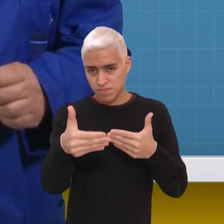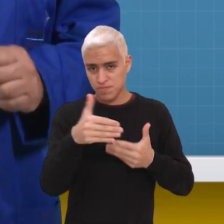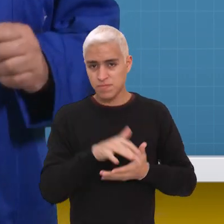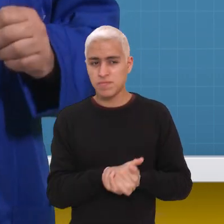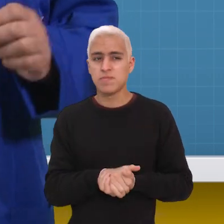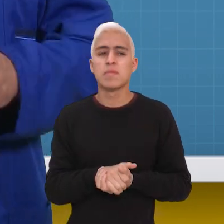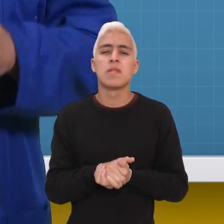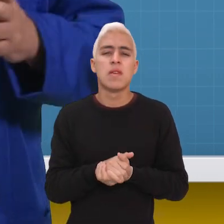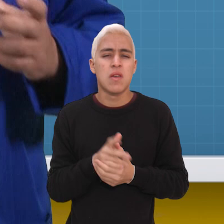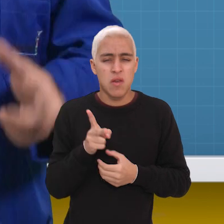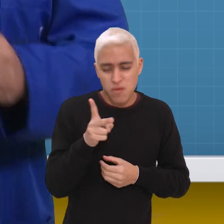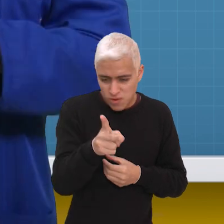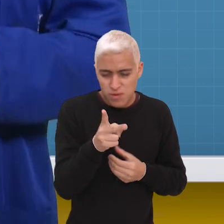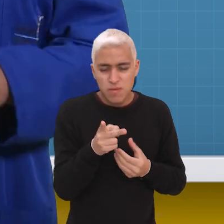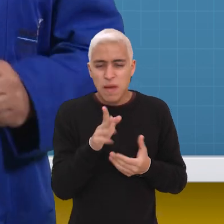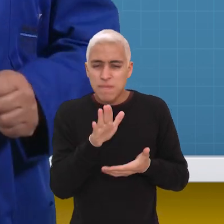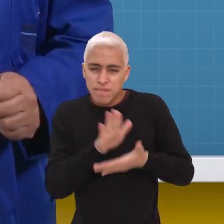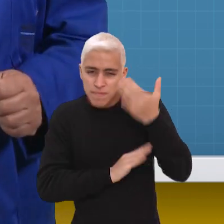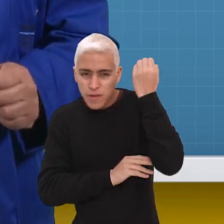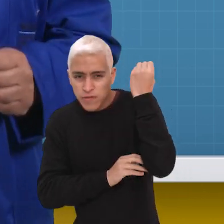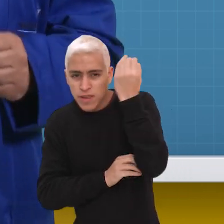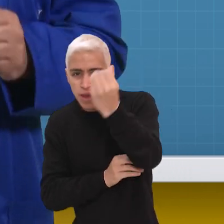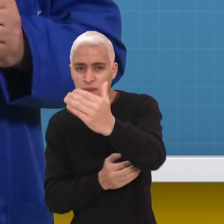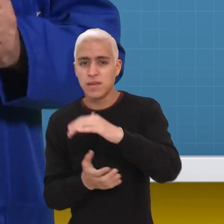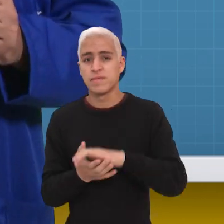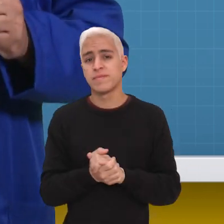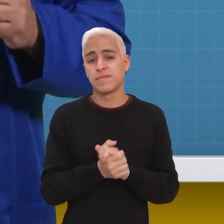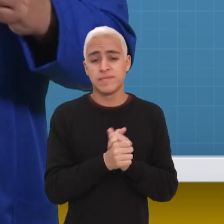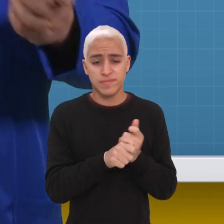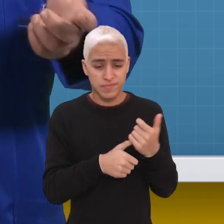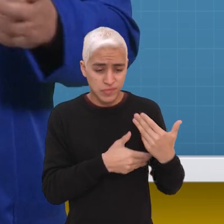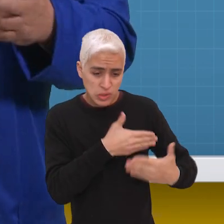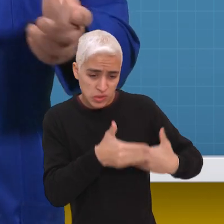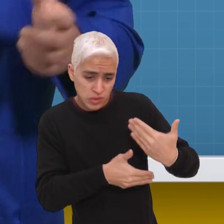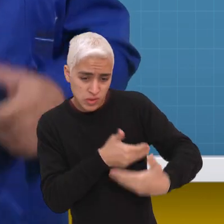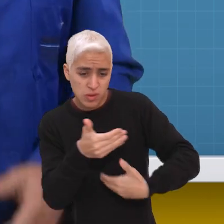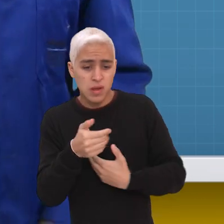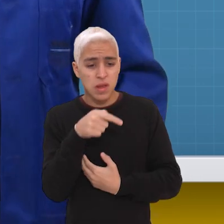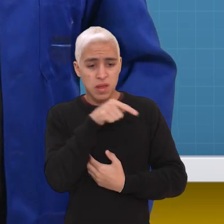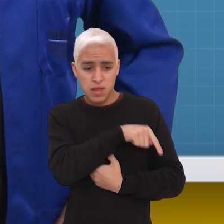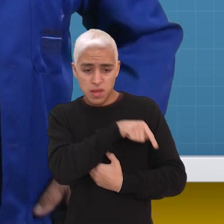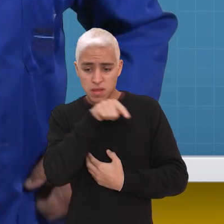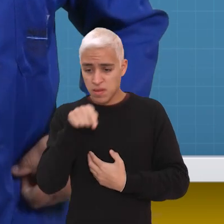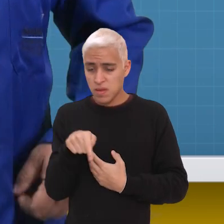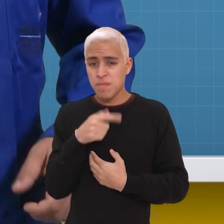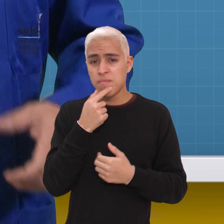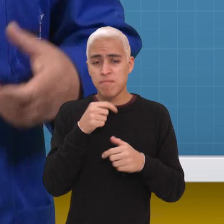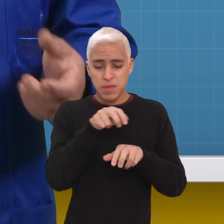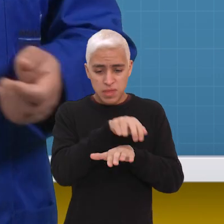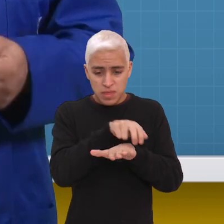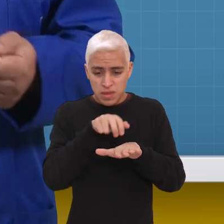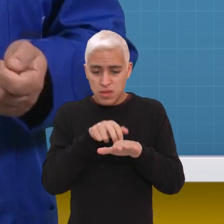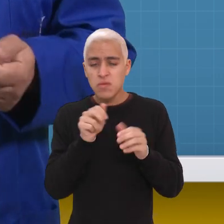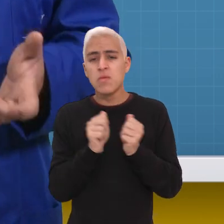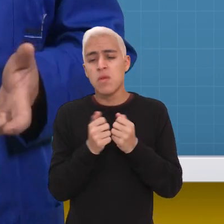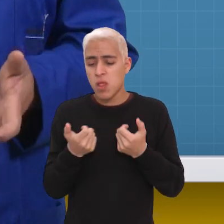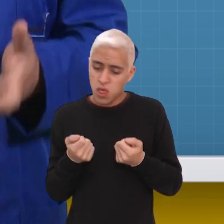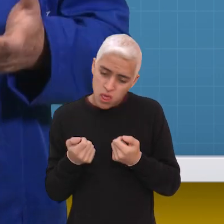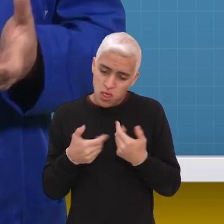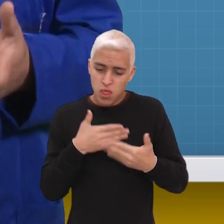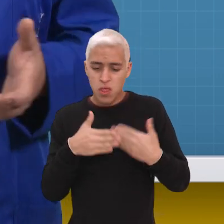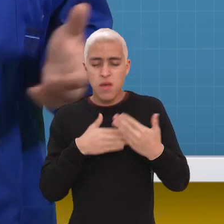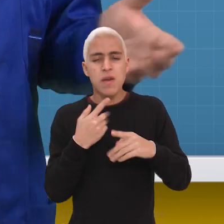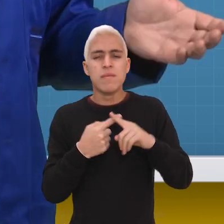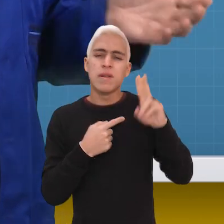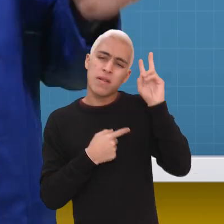frente. Vamos continuar nessa viagem. Durante a viagem ali, a Juliana e o Rafael passaram boa parte jogando.